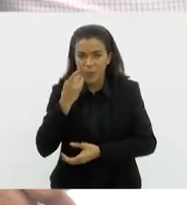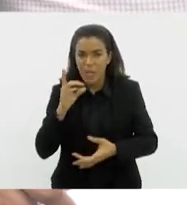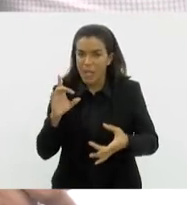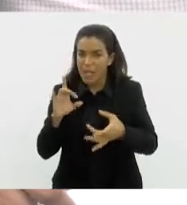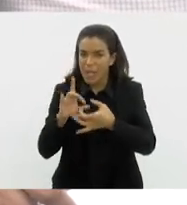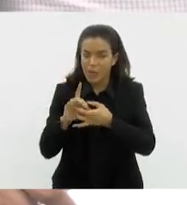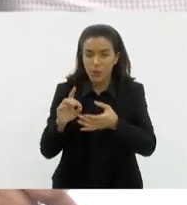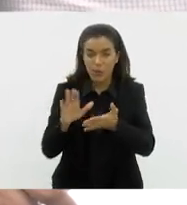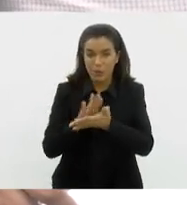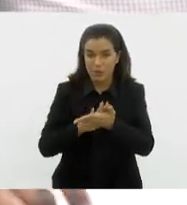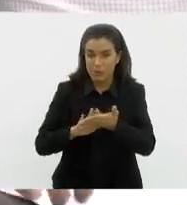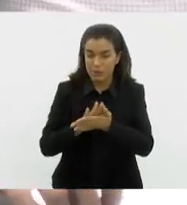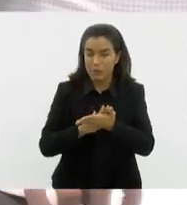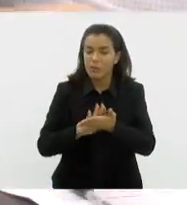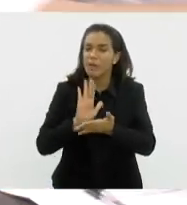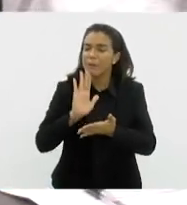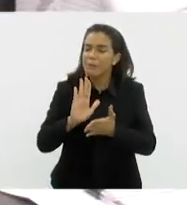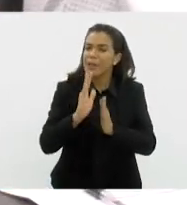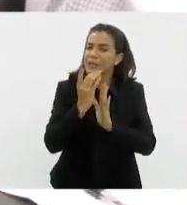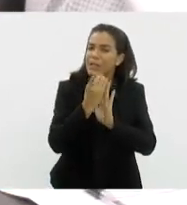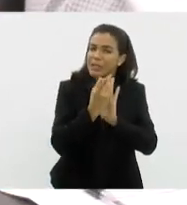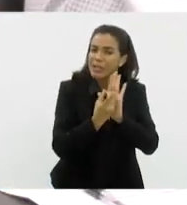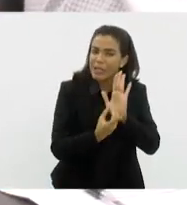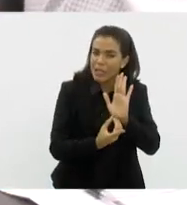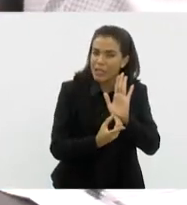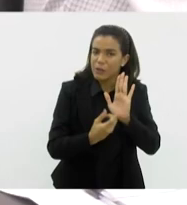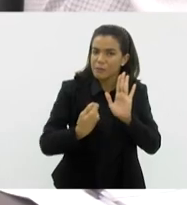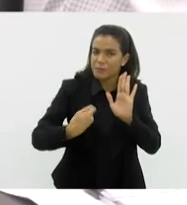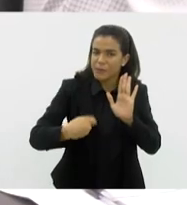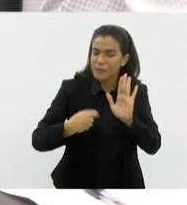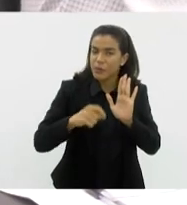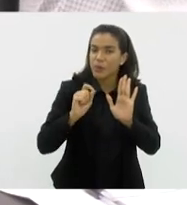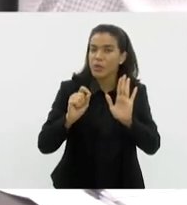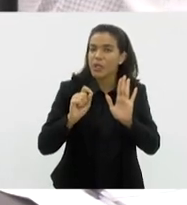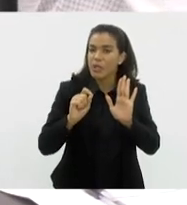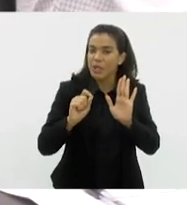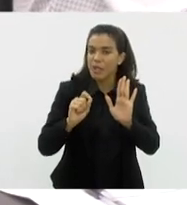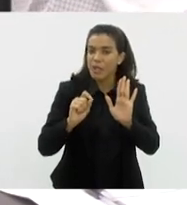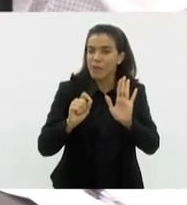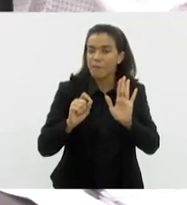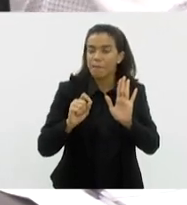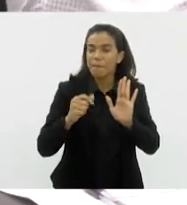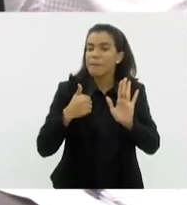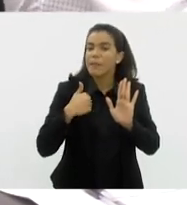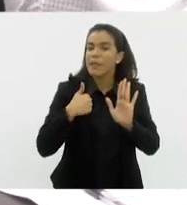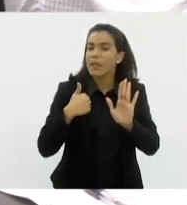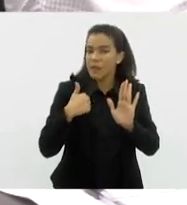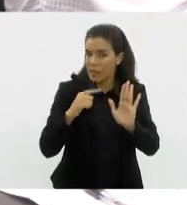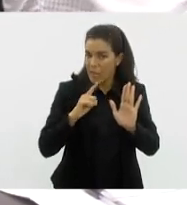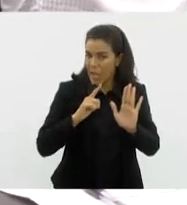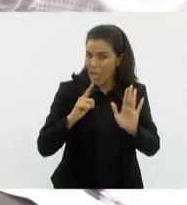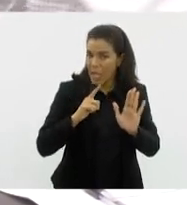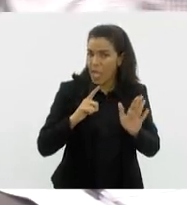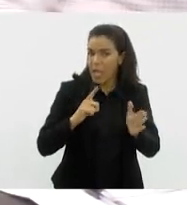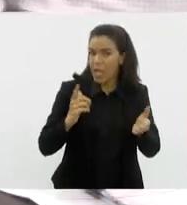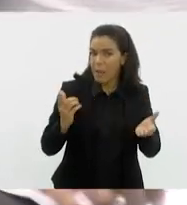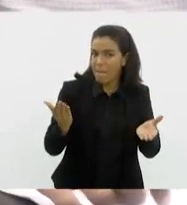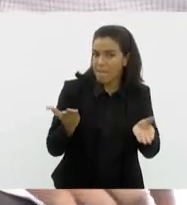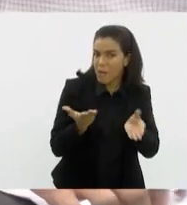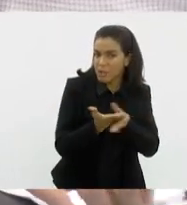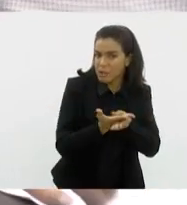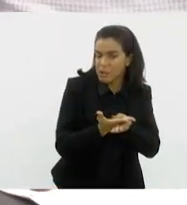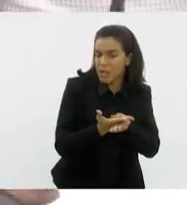que não, na declaração, constar também que ele não... Ou que processo que ele responde por crimes